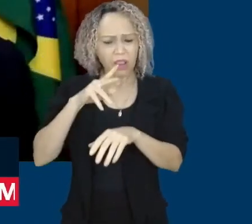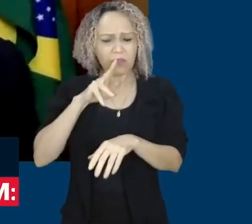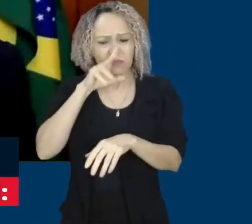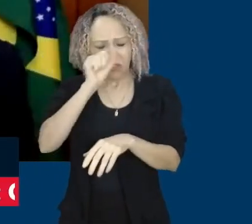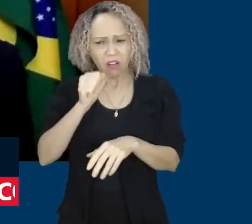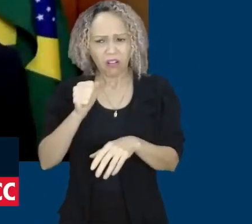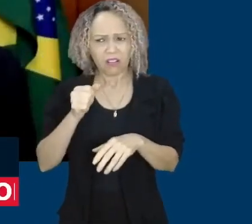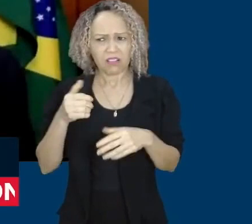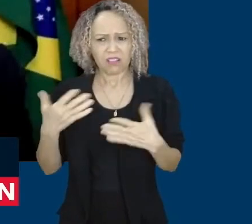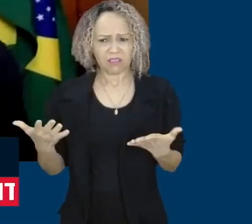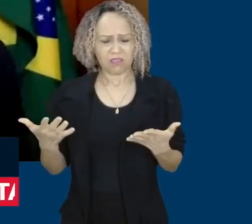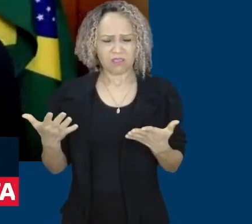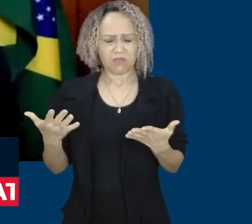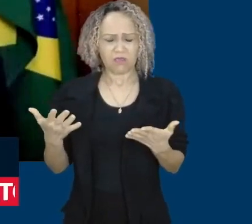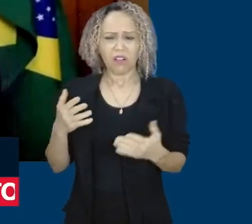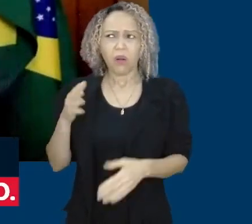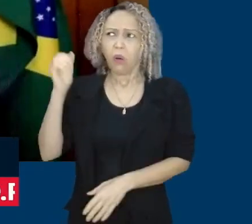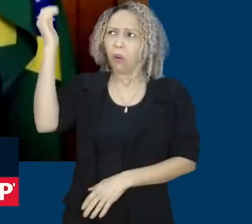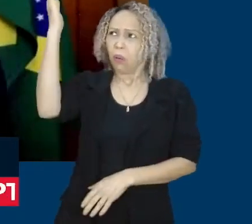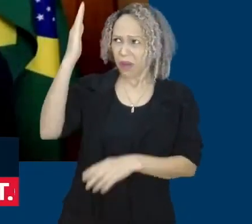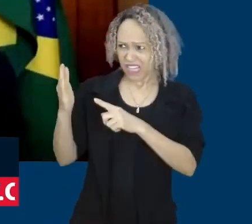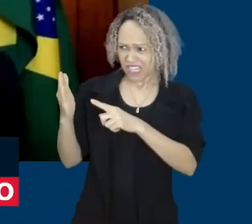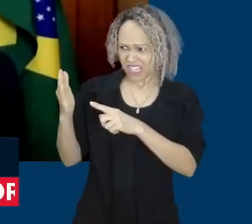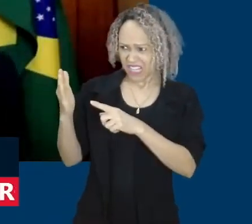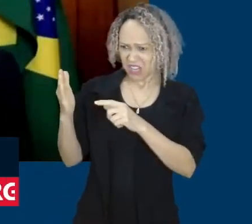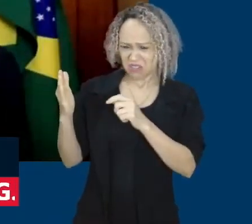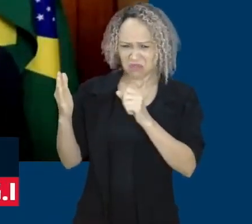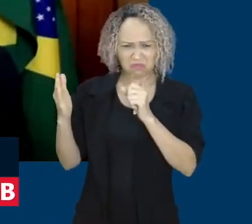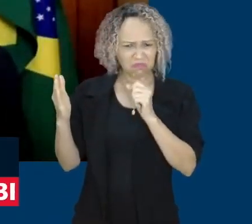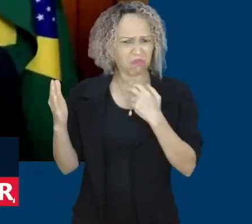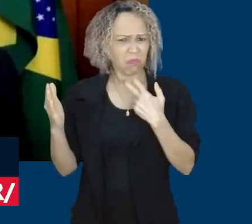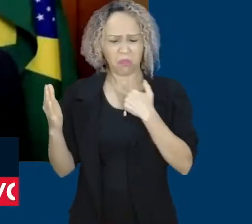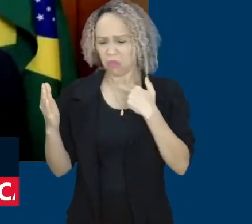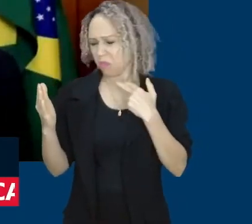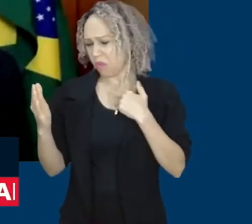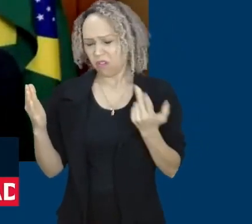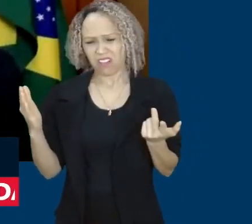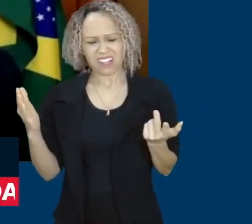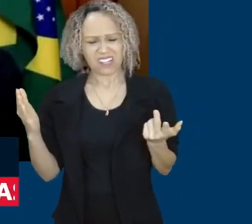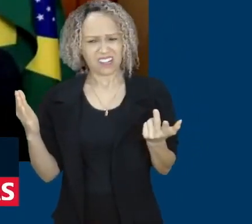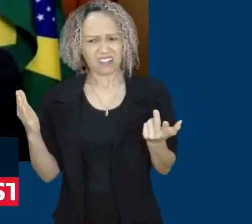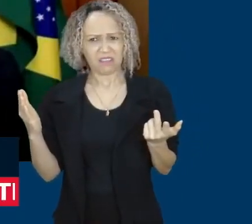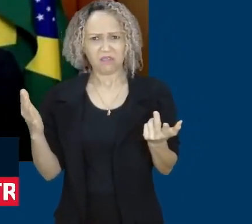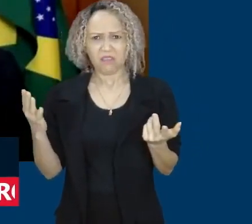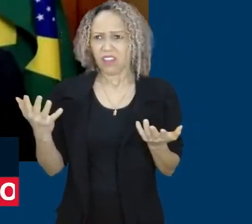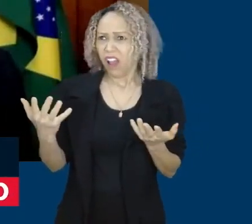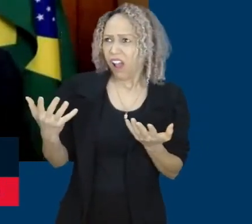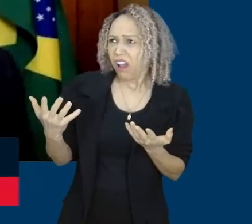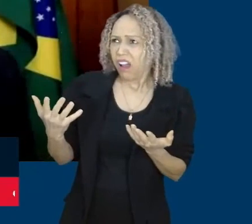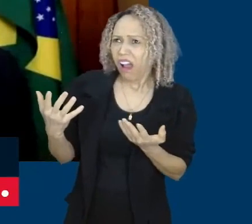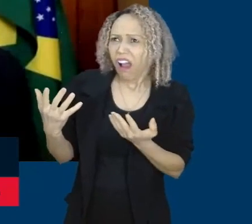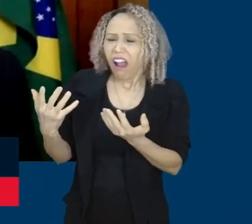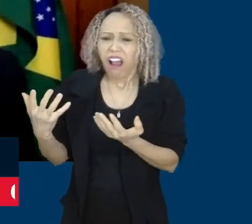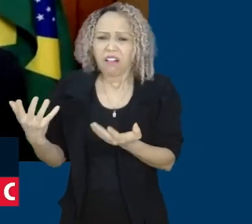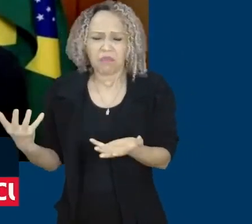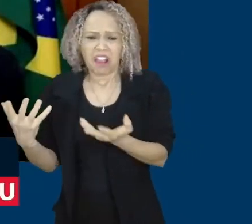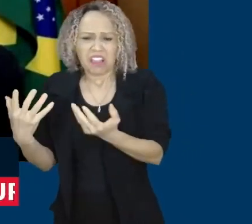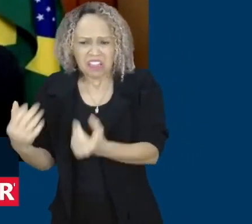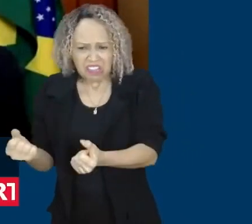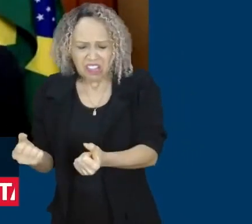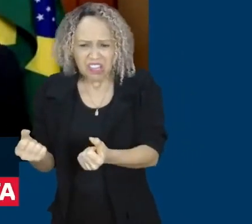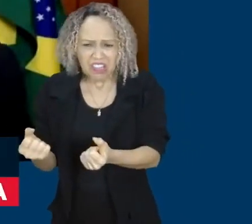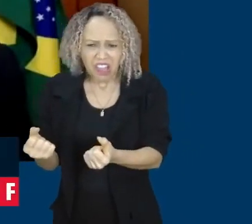não pode aceitar, em hipótese alguma, que o nosso modelo econômico não esteja baseado numa nova transição